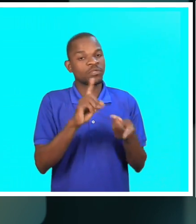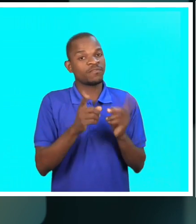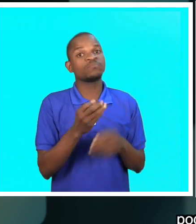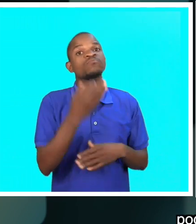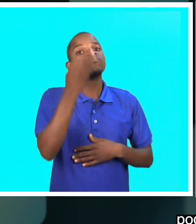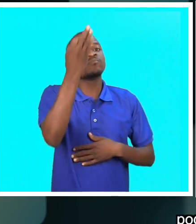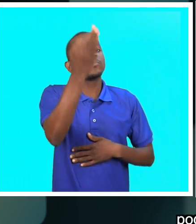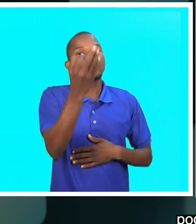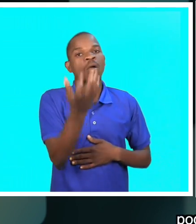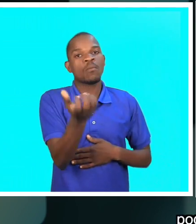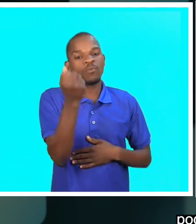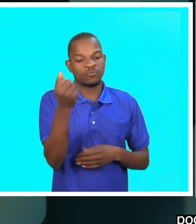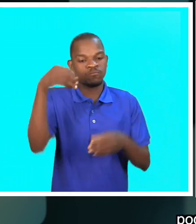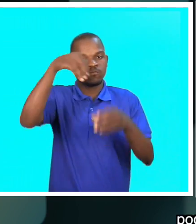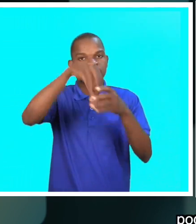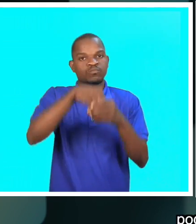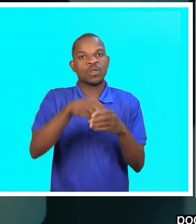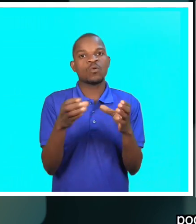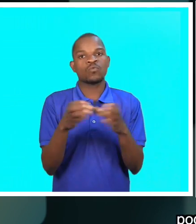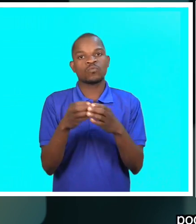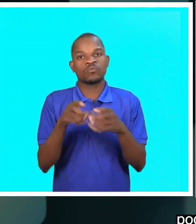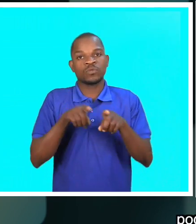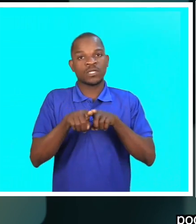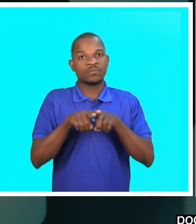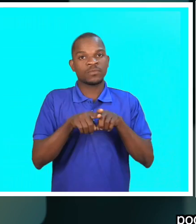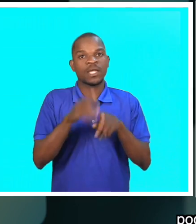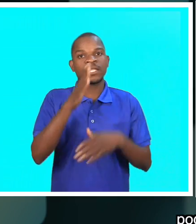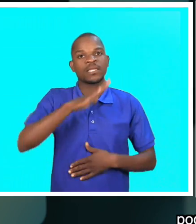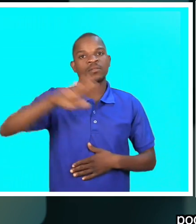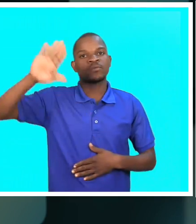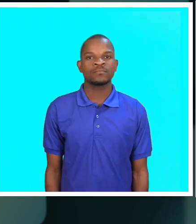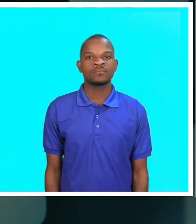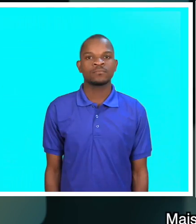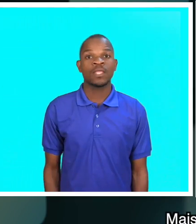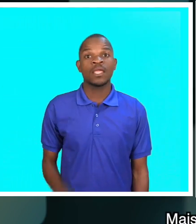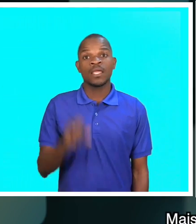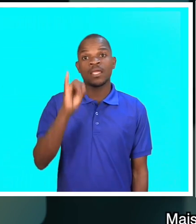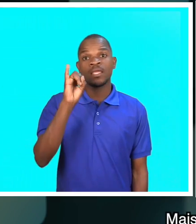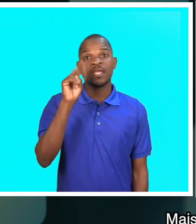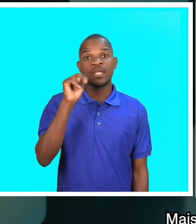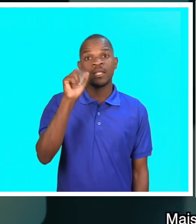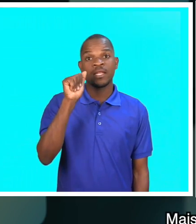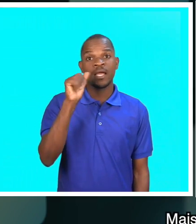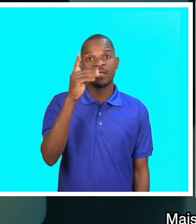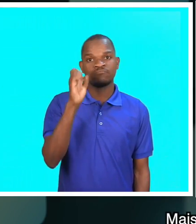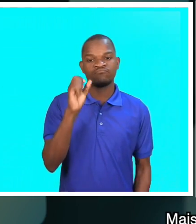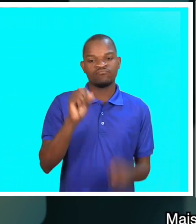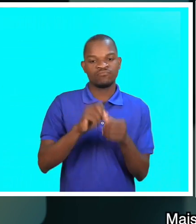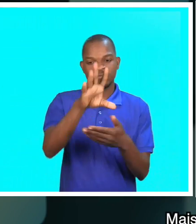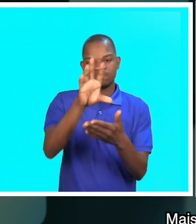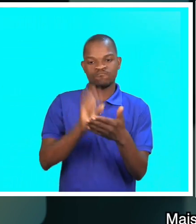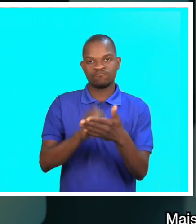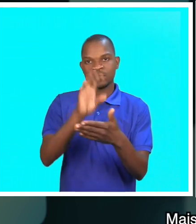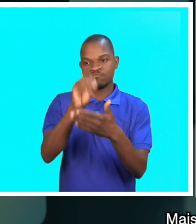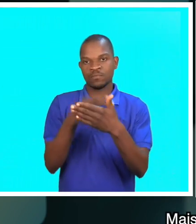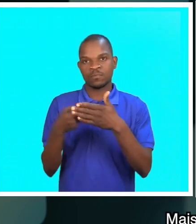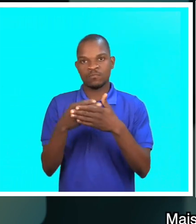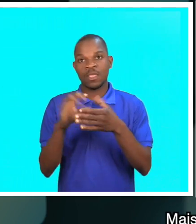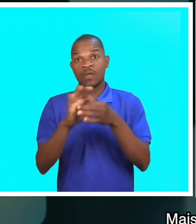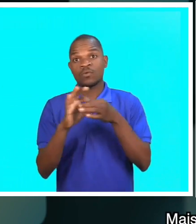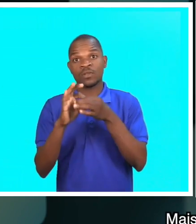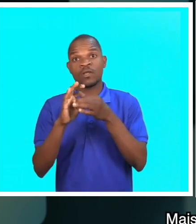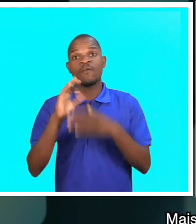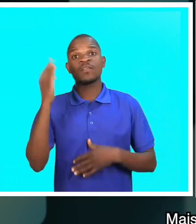uns 4 ou 5 anos poderão perfilar nos grandes campeonatos aqui a nível do país. Mais de 10 técnicos de